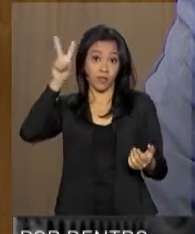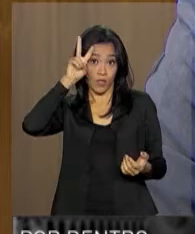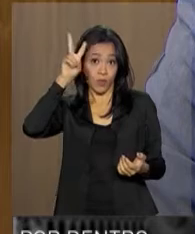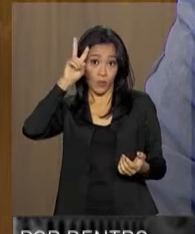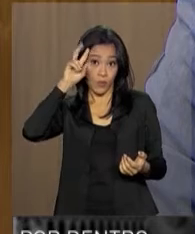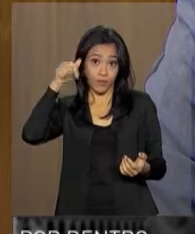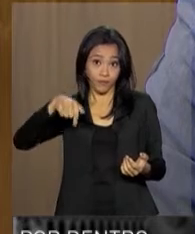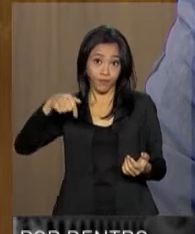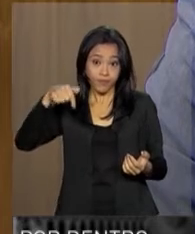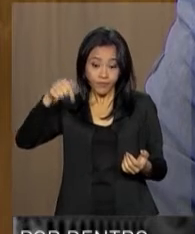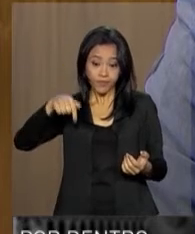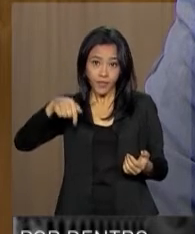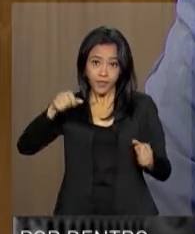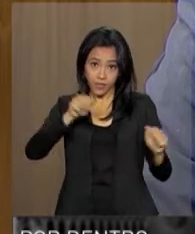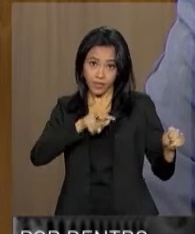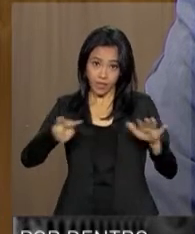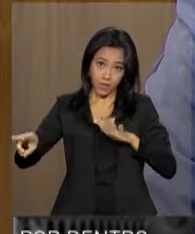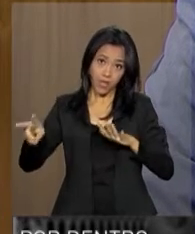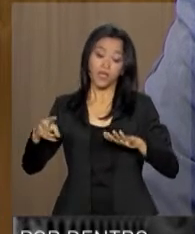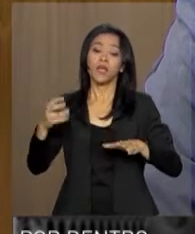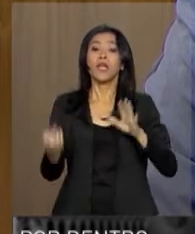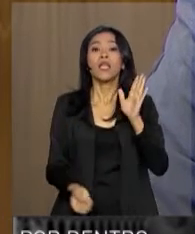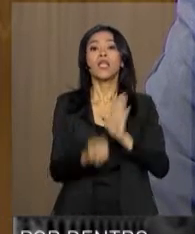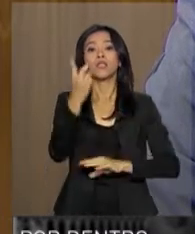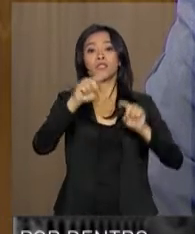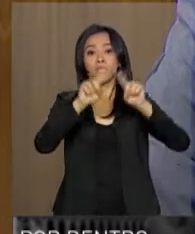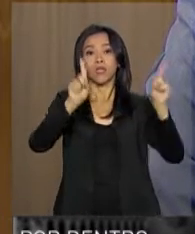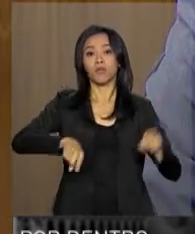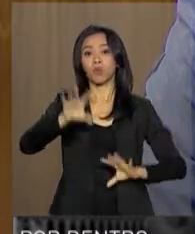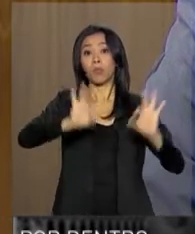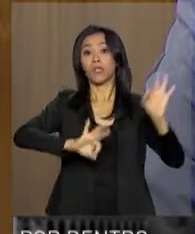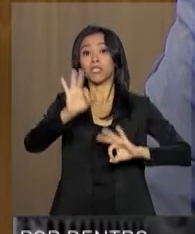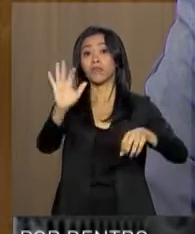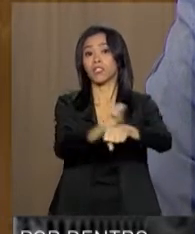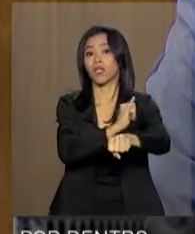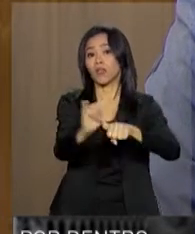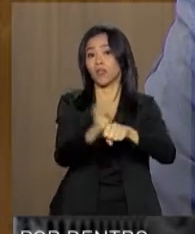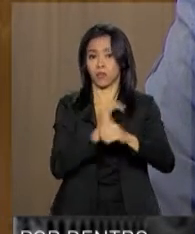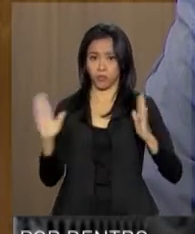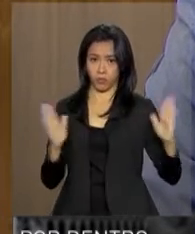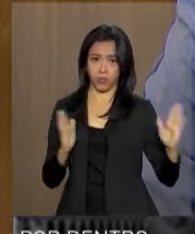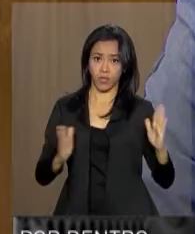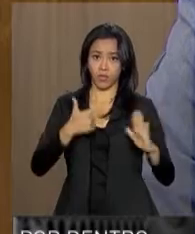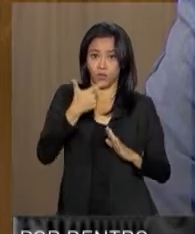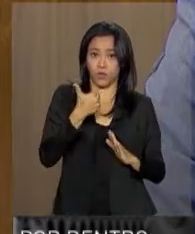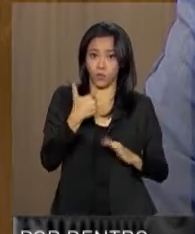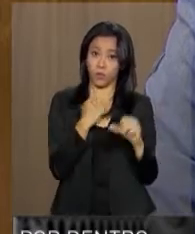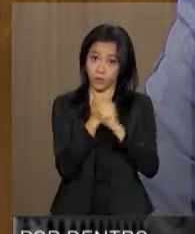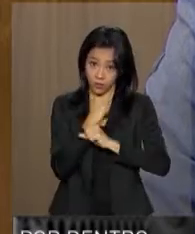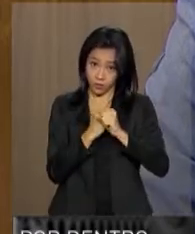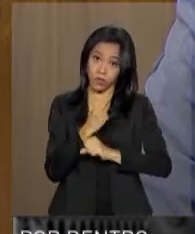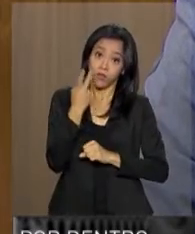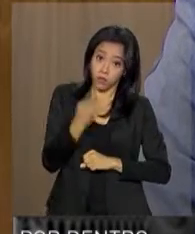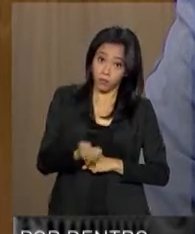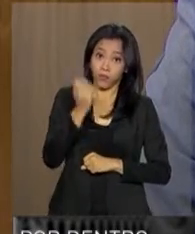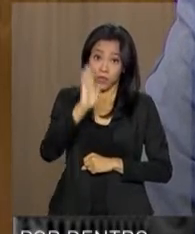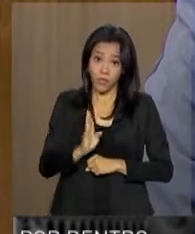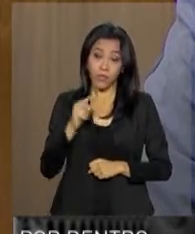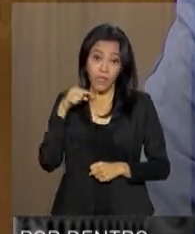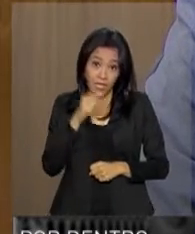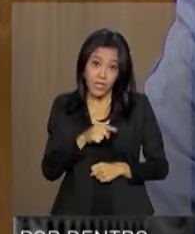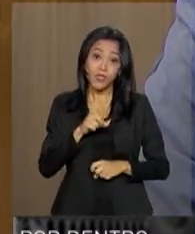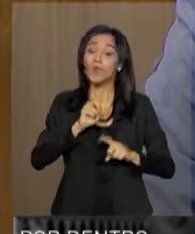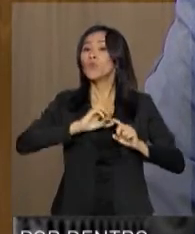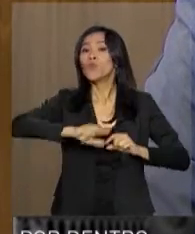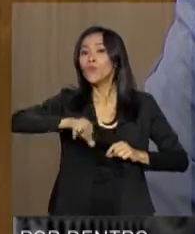lançou um planejamento estratégico nos próximos 12 anos do país e aí isso é um programa que não é de governo